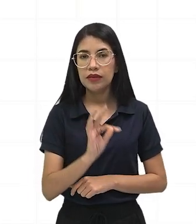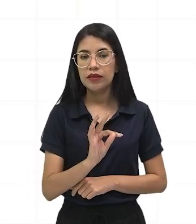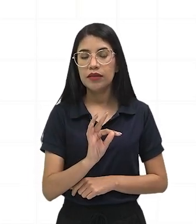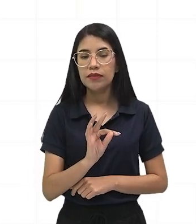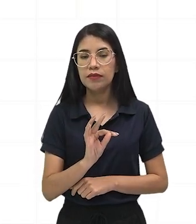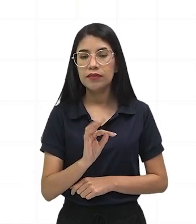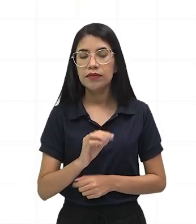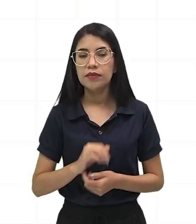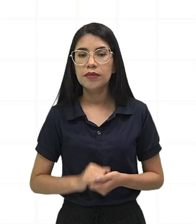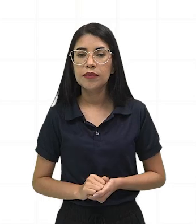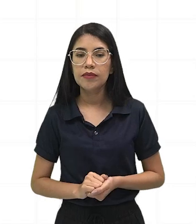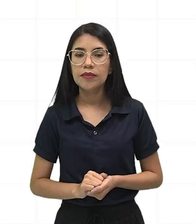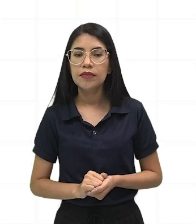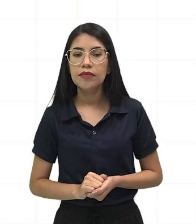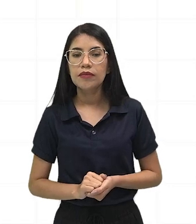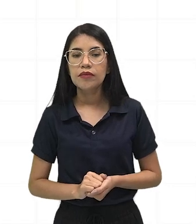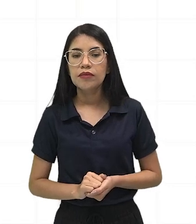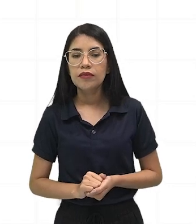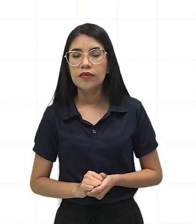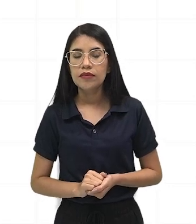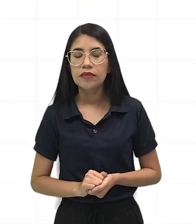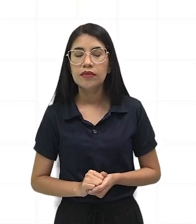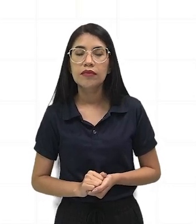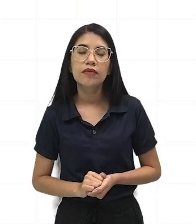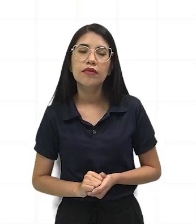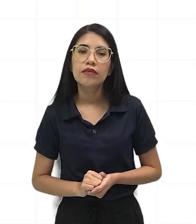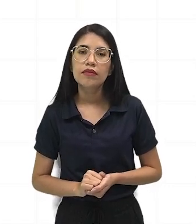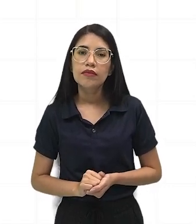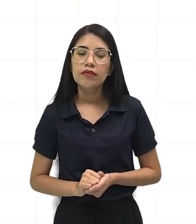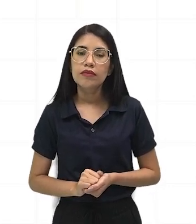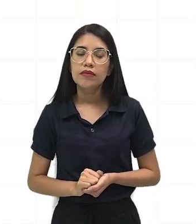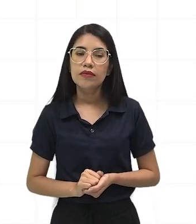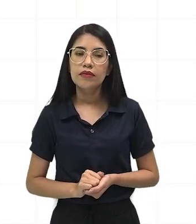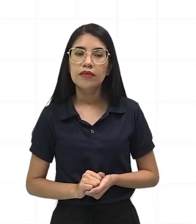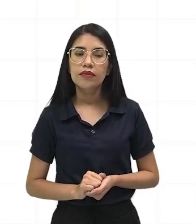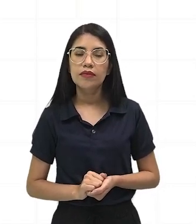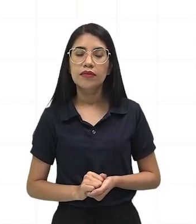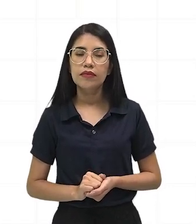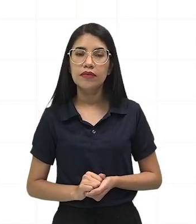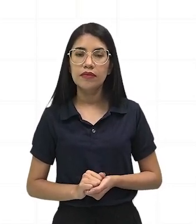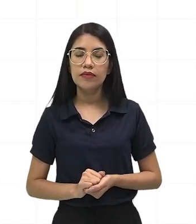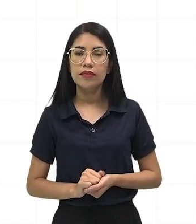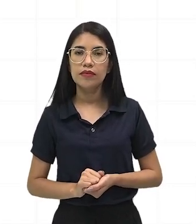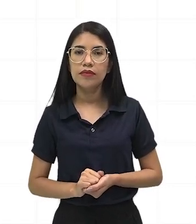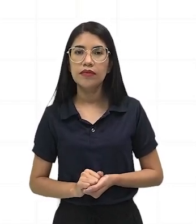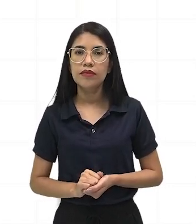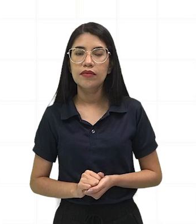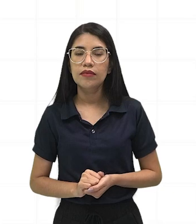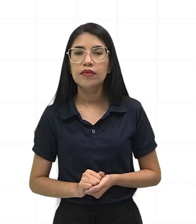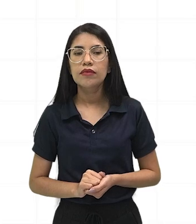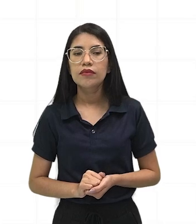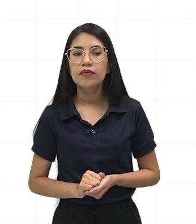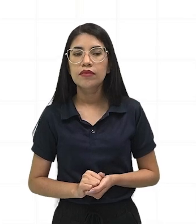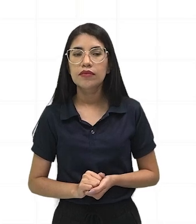né, de 1 para 2. E o que aconteceu com o D? Ó? O que aconteceu com o D?